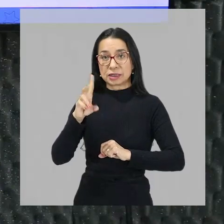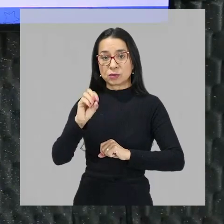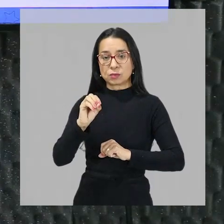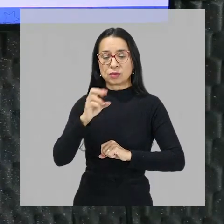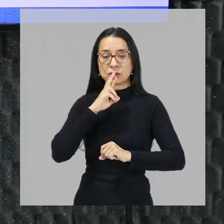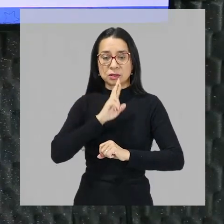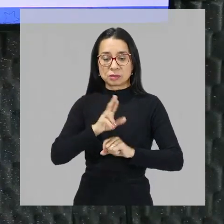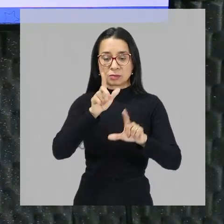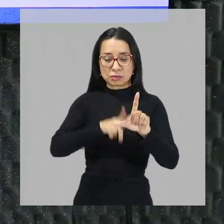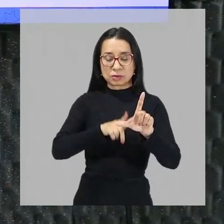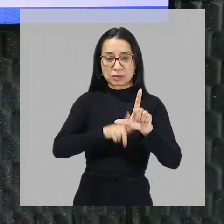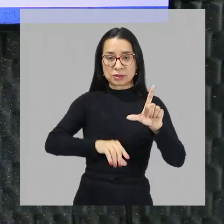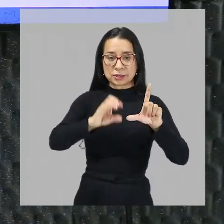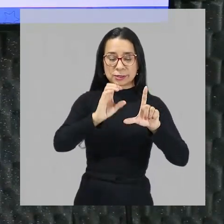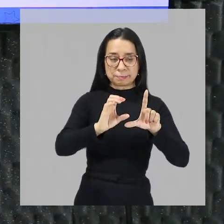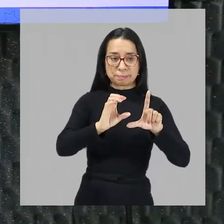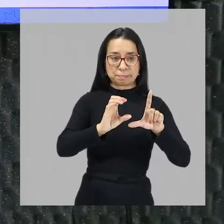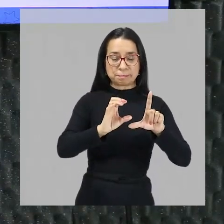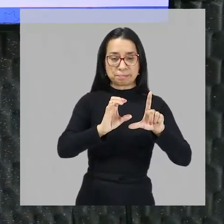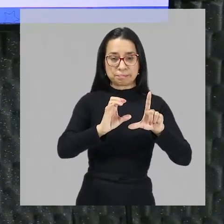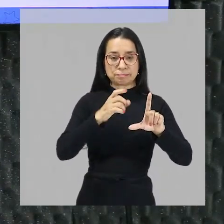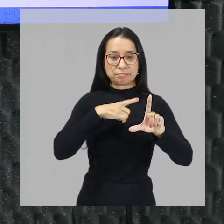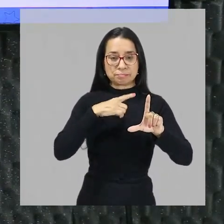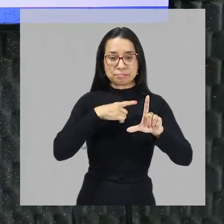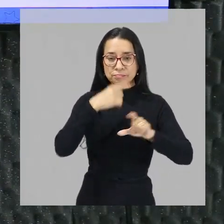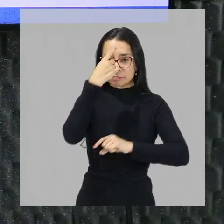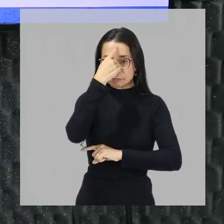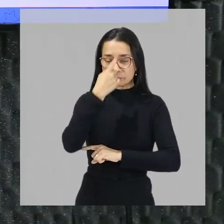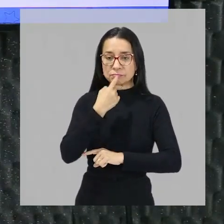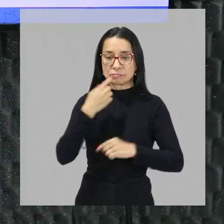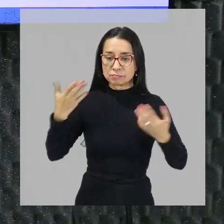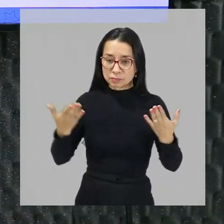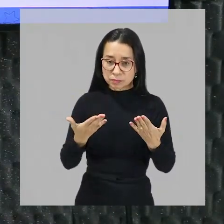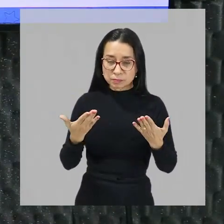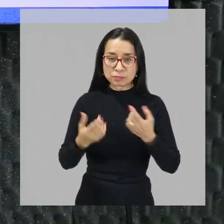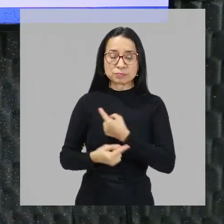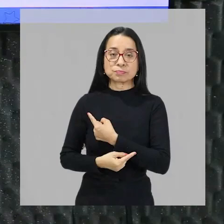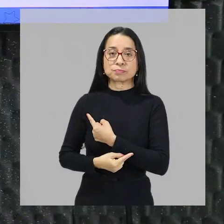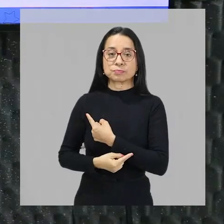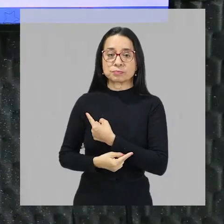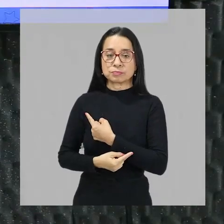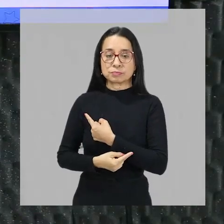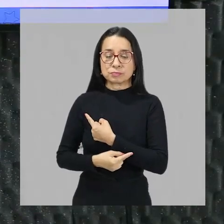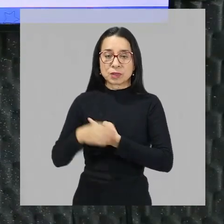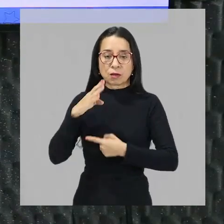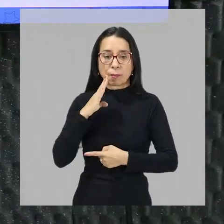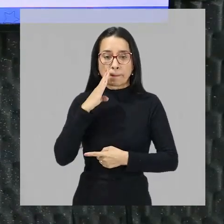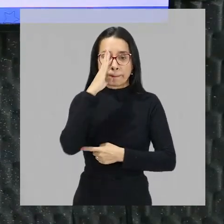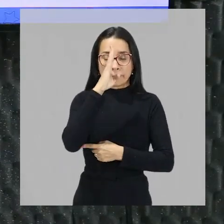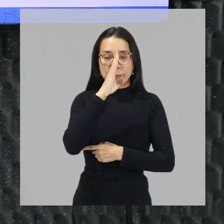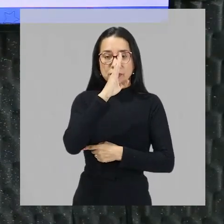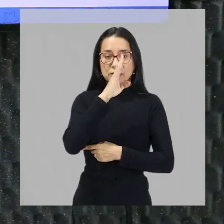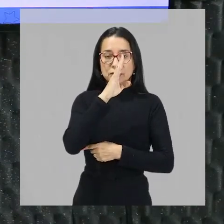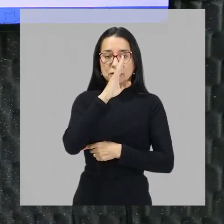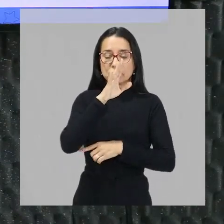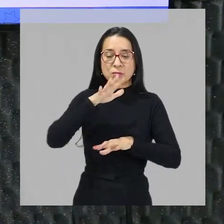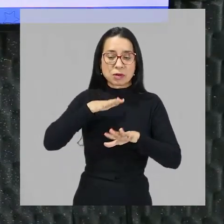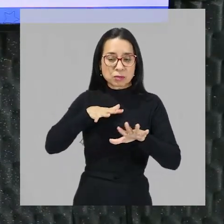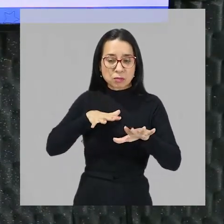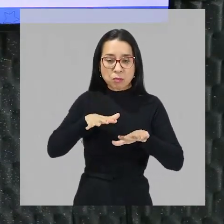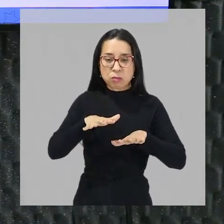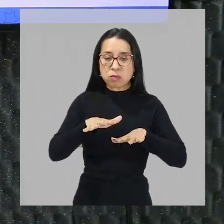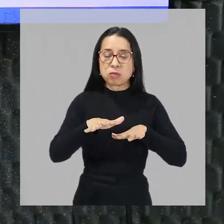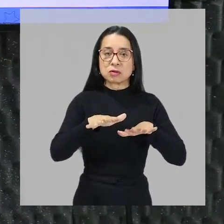casa. Ok? E aqui nós temos uma imagem de uma das principais